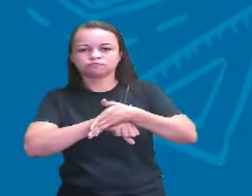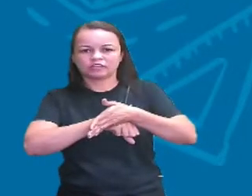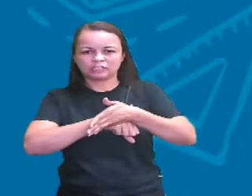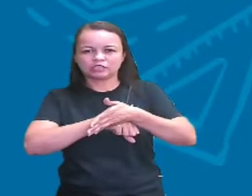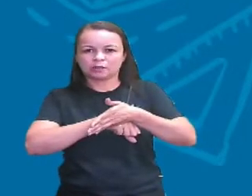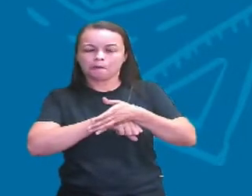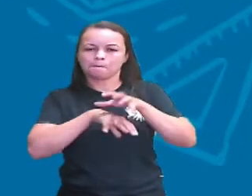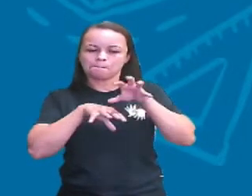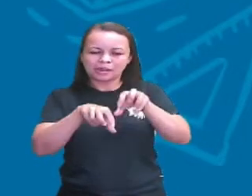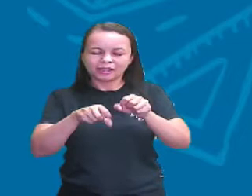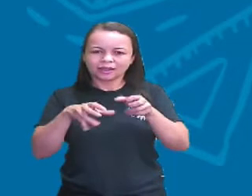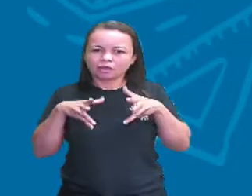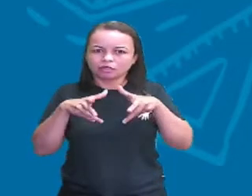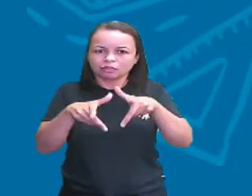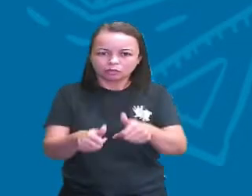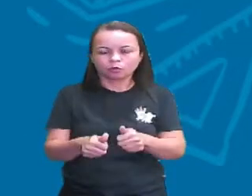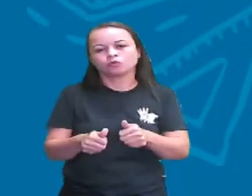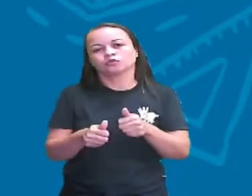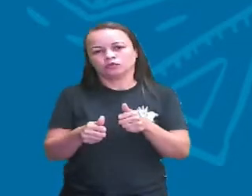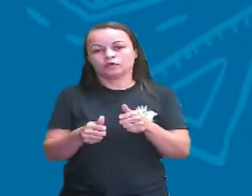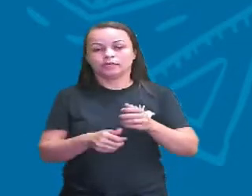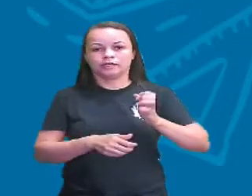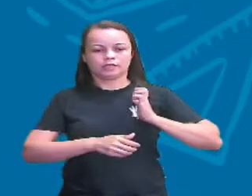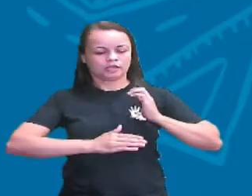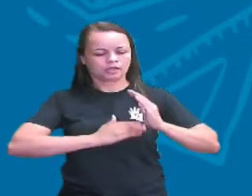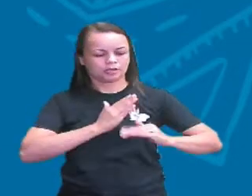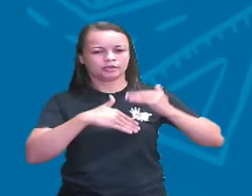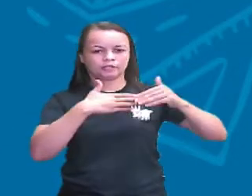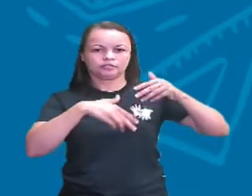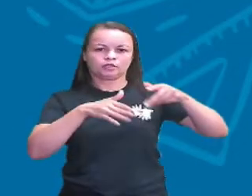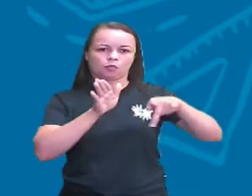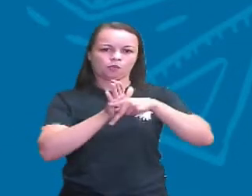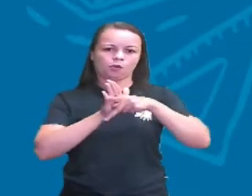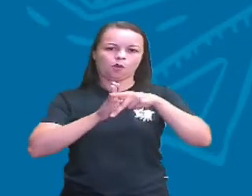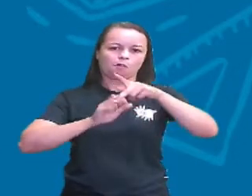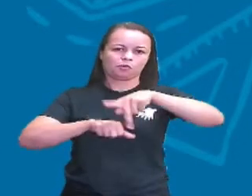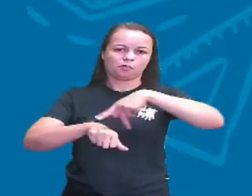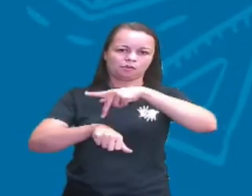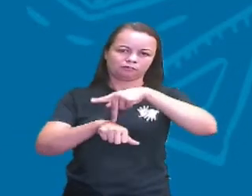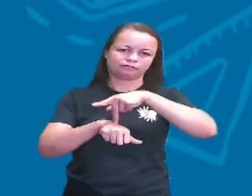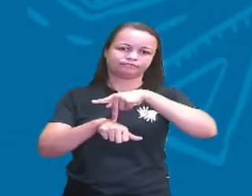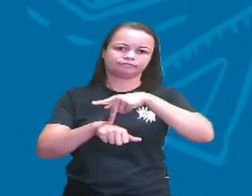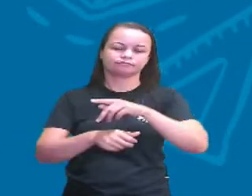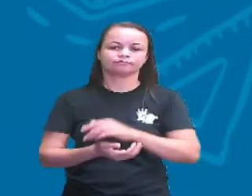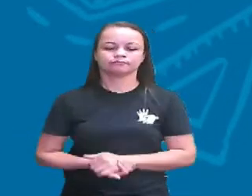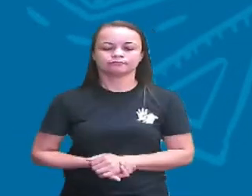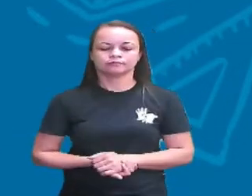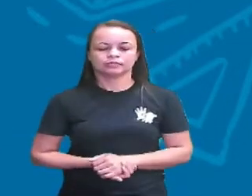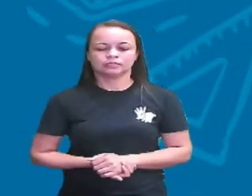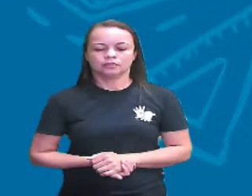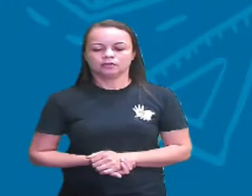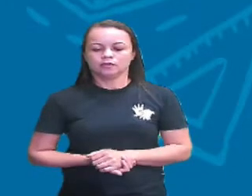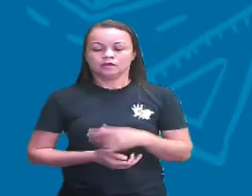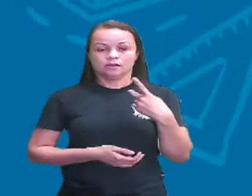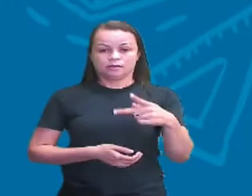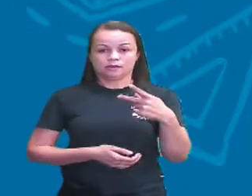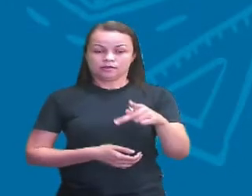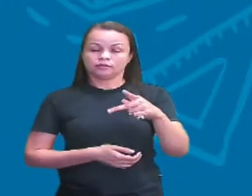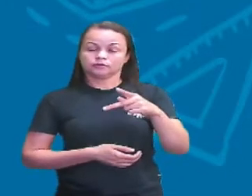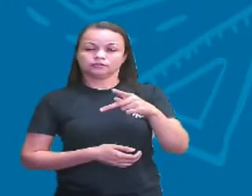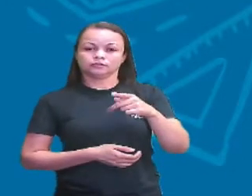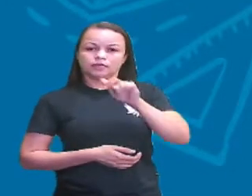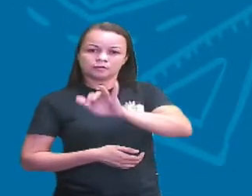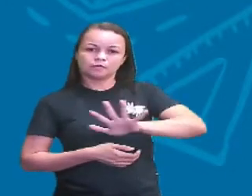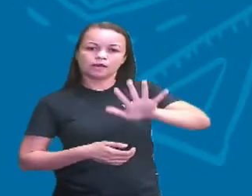que nós precisamos para enriquecer nosso próprio país. Tá? Essa imagem, ela meio que representa um pouco